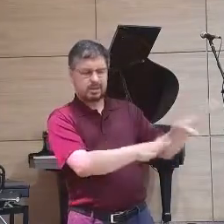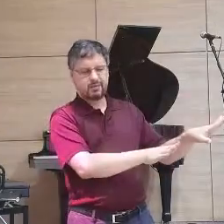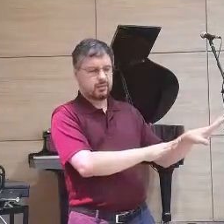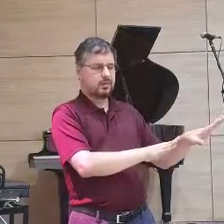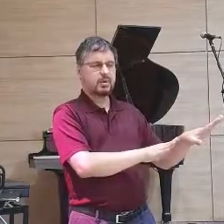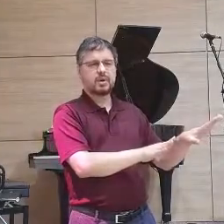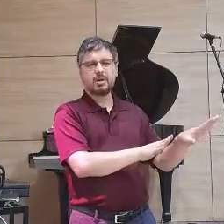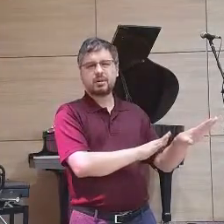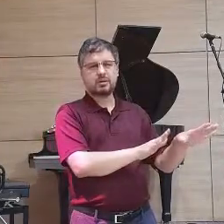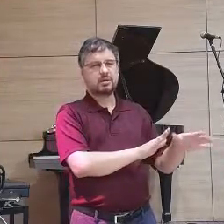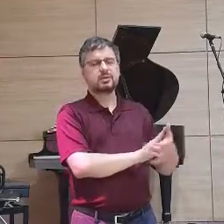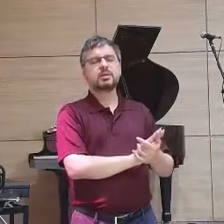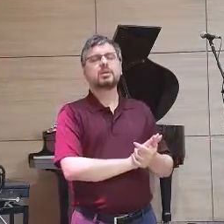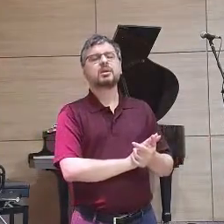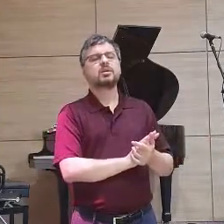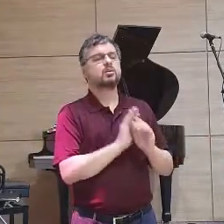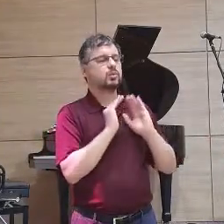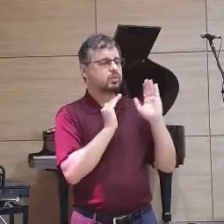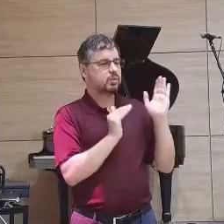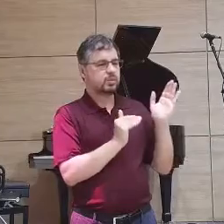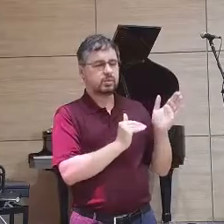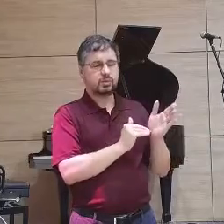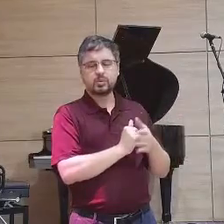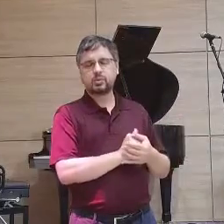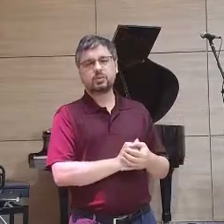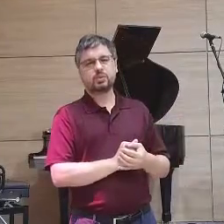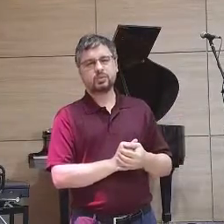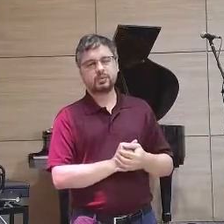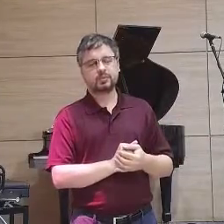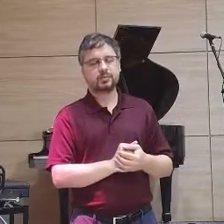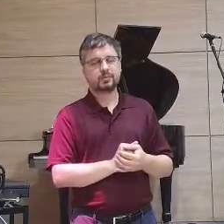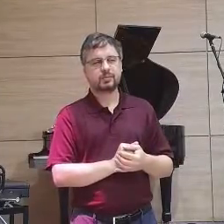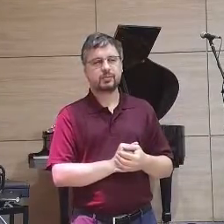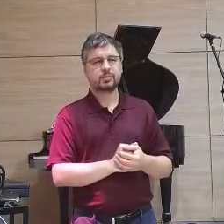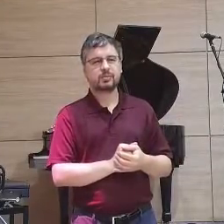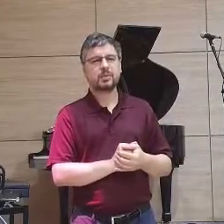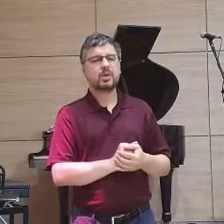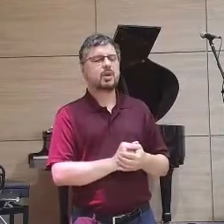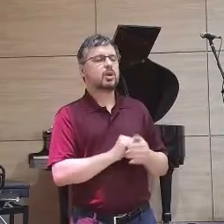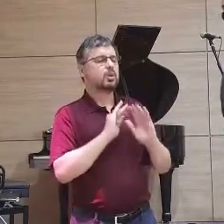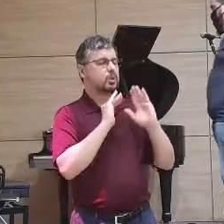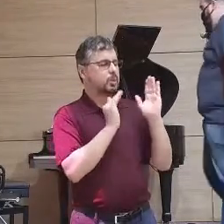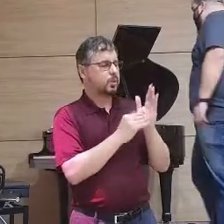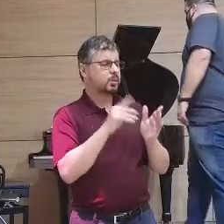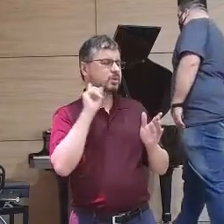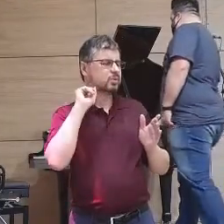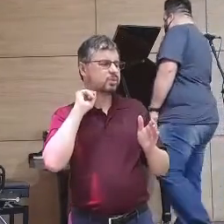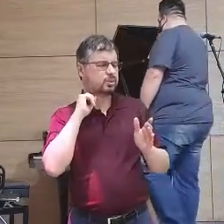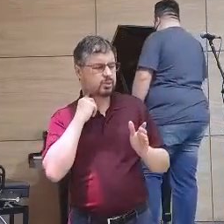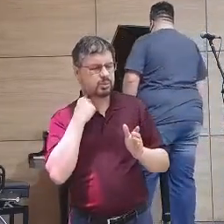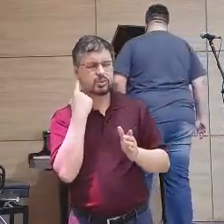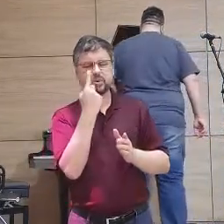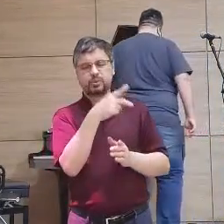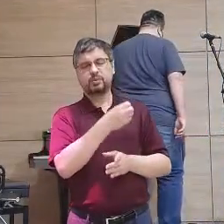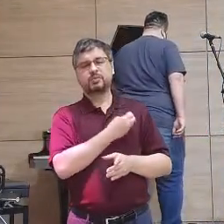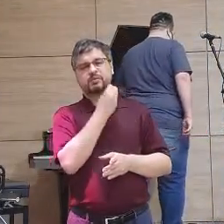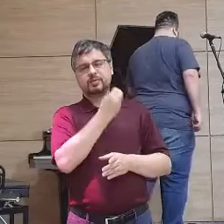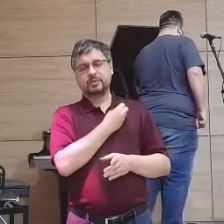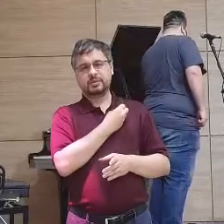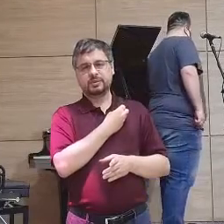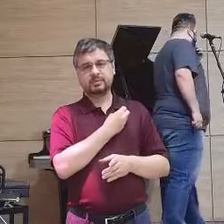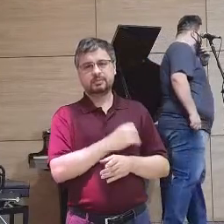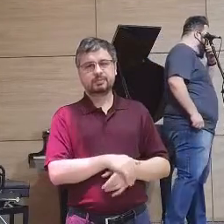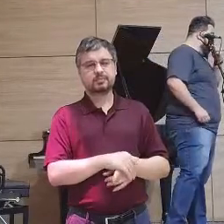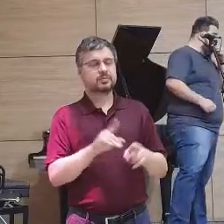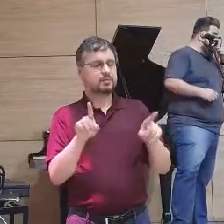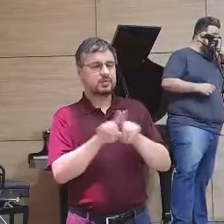fora plenamente plenamente toda a sujidade da sua vida assim como